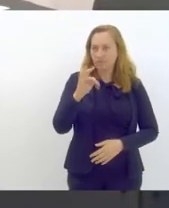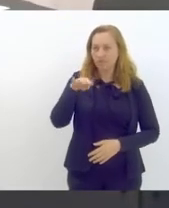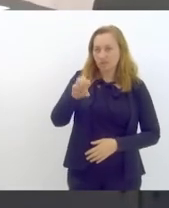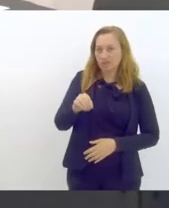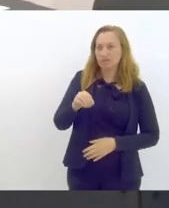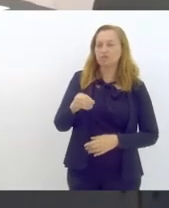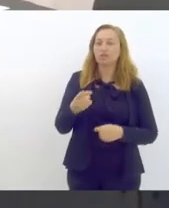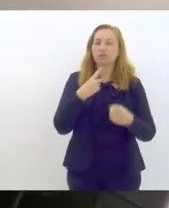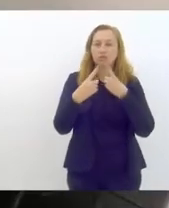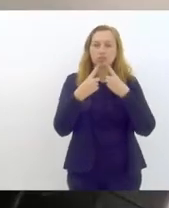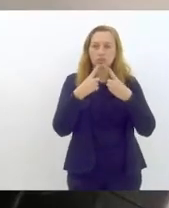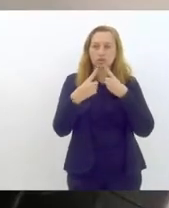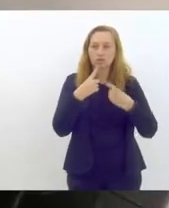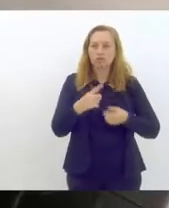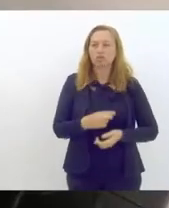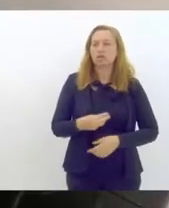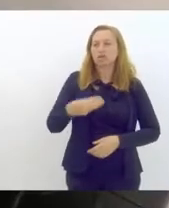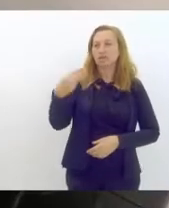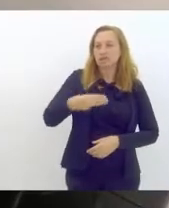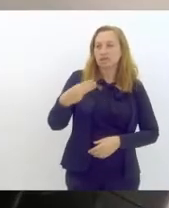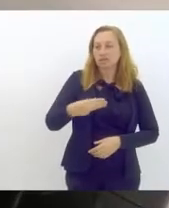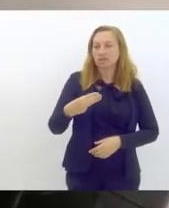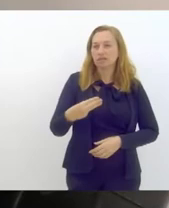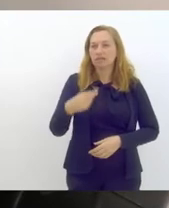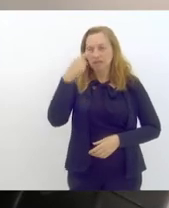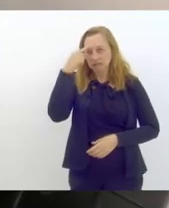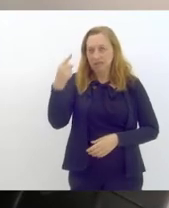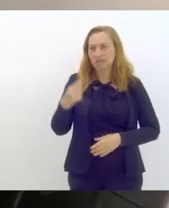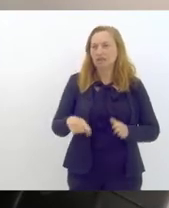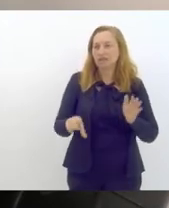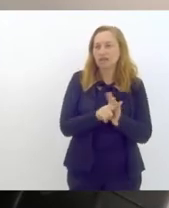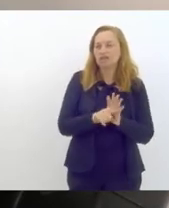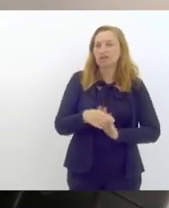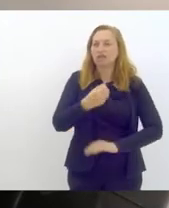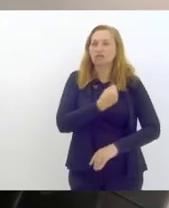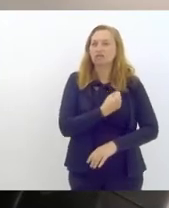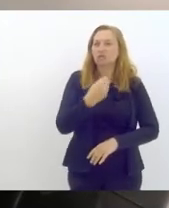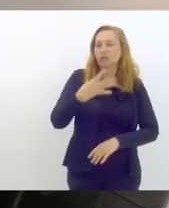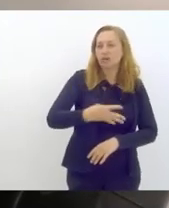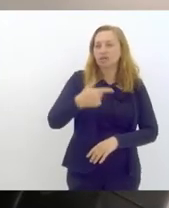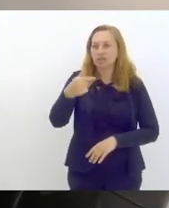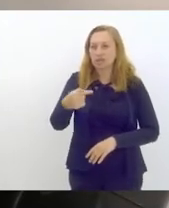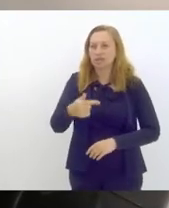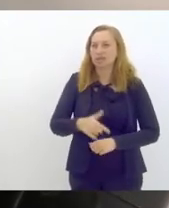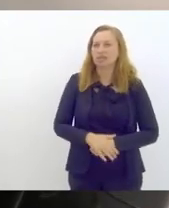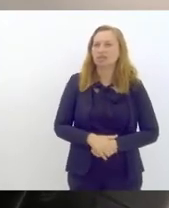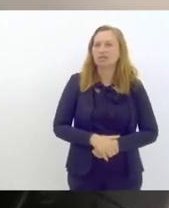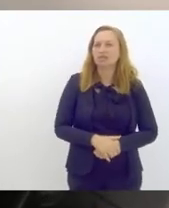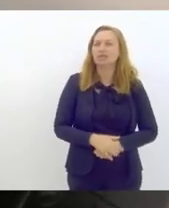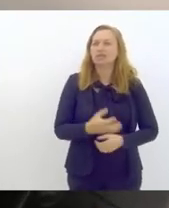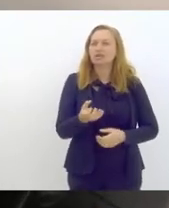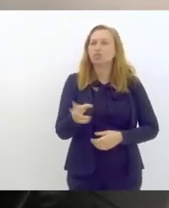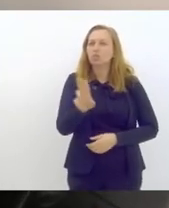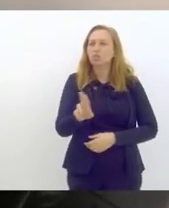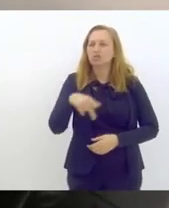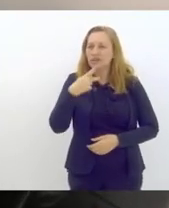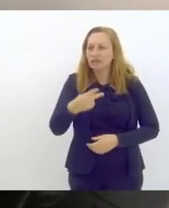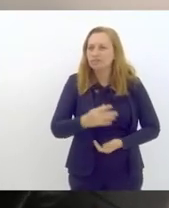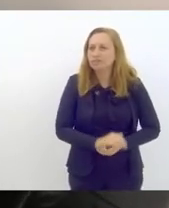em discussão, o item 3 da pauta, ideia legislativa número 47. Alguém queira fazer uso da